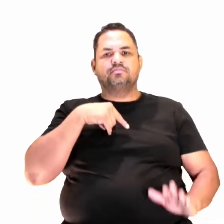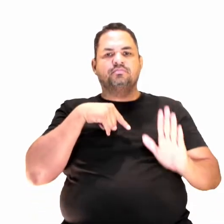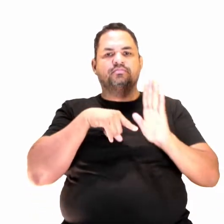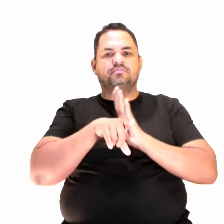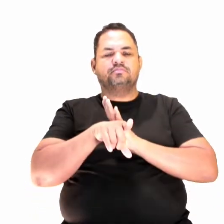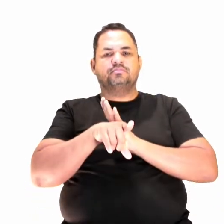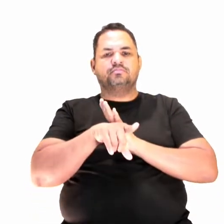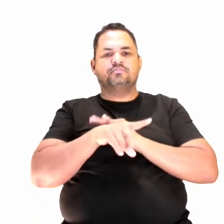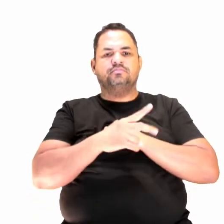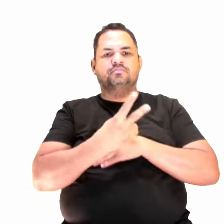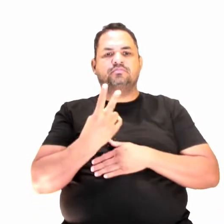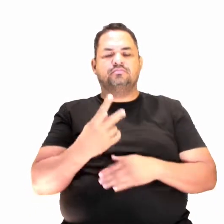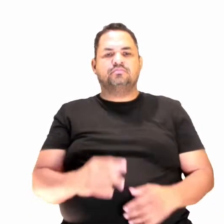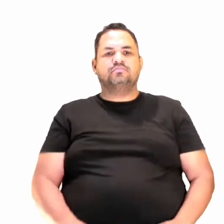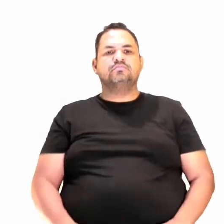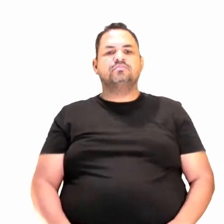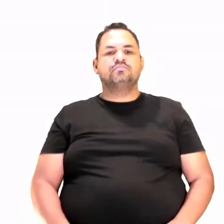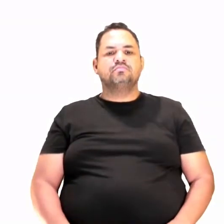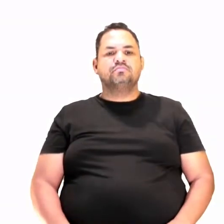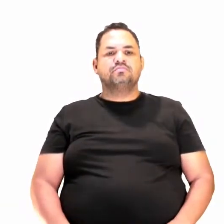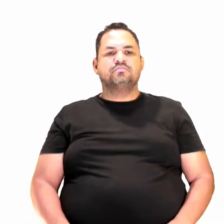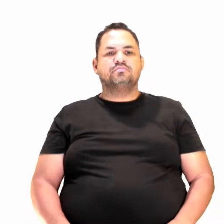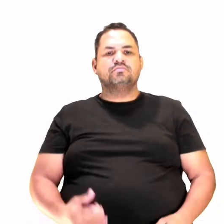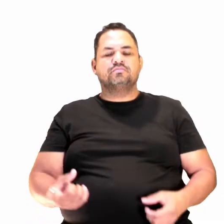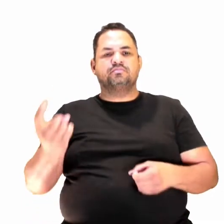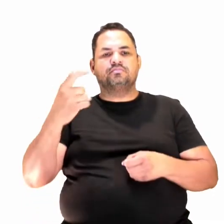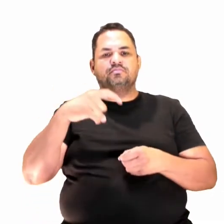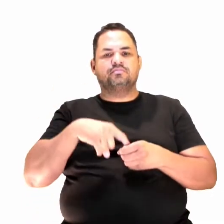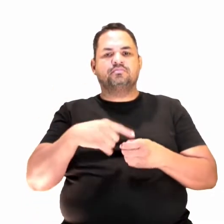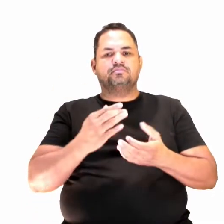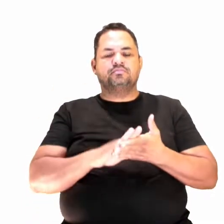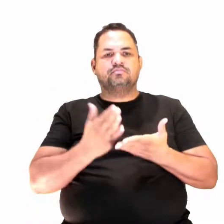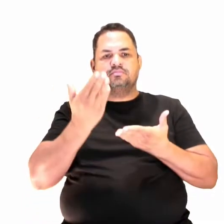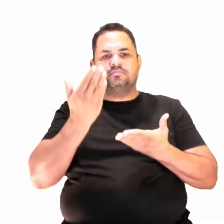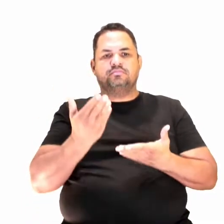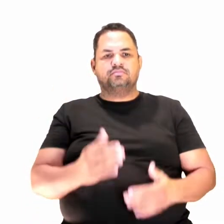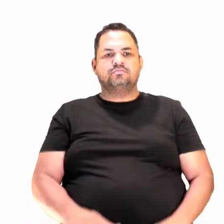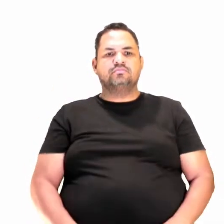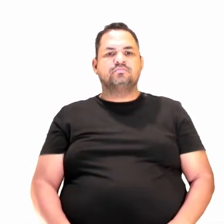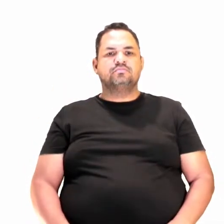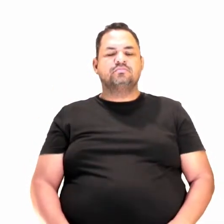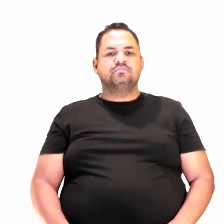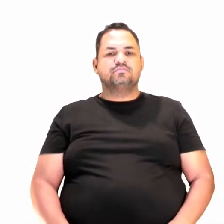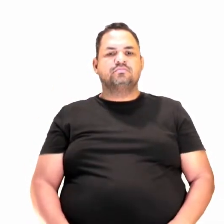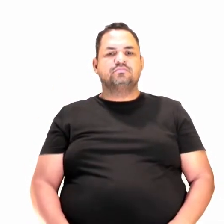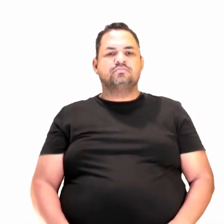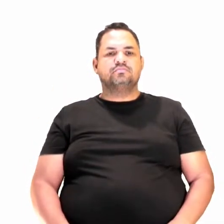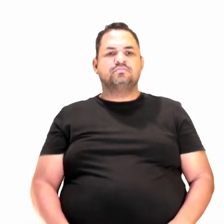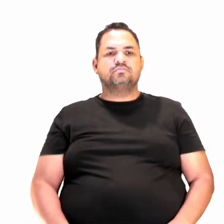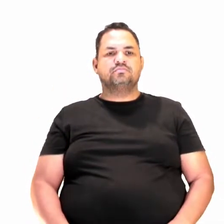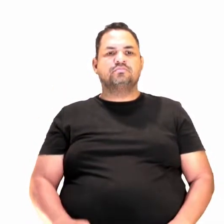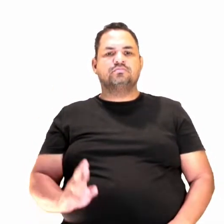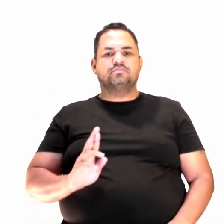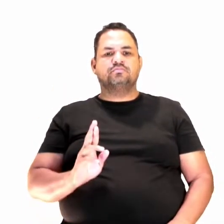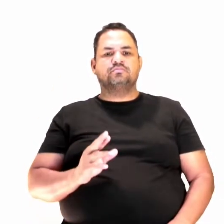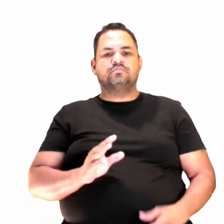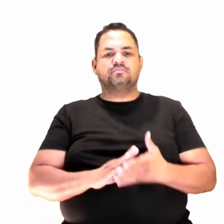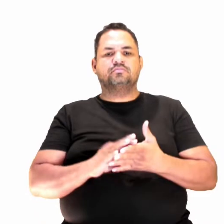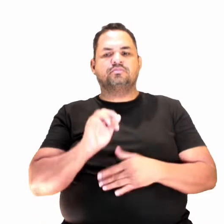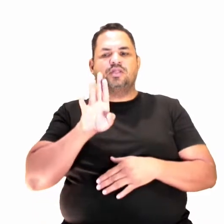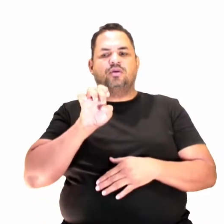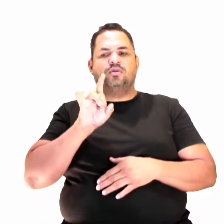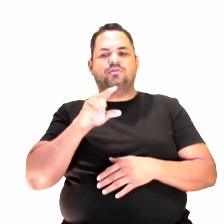do cabelo, certo? Ou seja, ela tem um cabelo no ombro. Dark brown hair, cabelo o quê? O